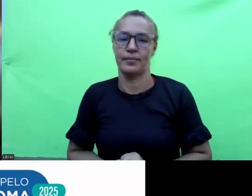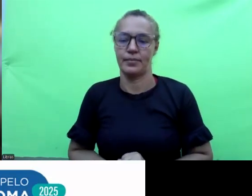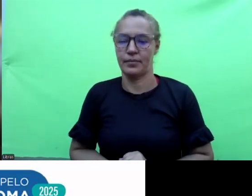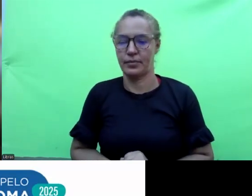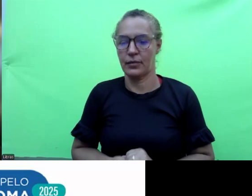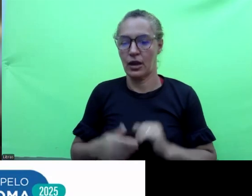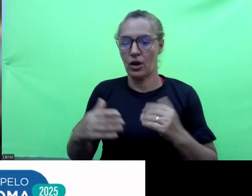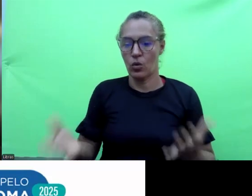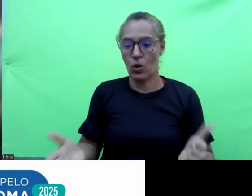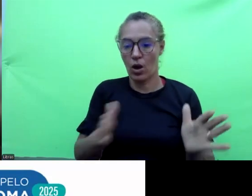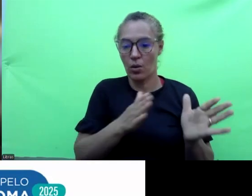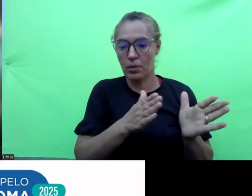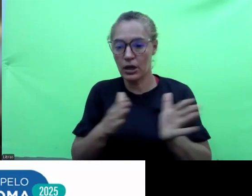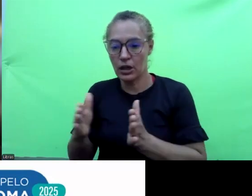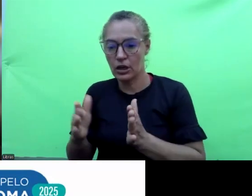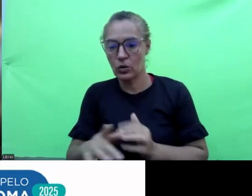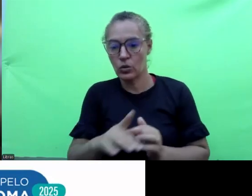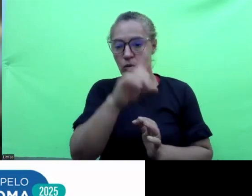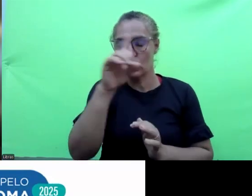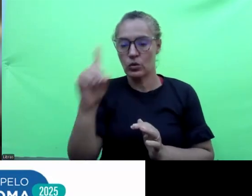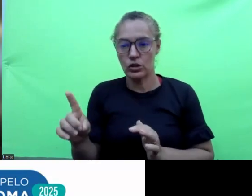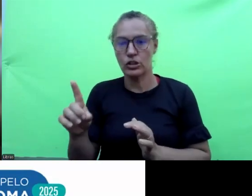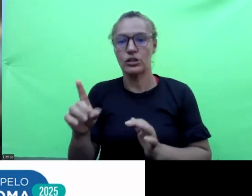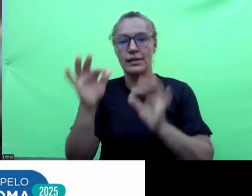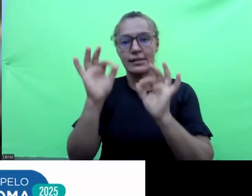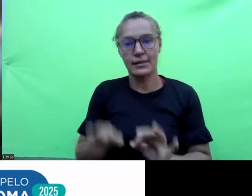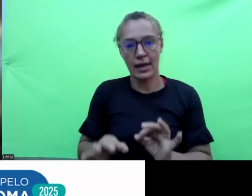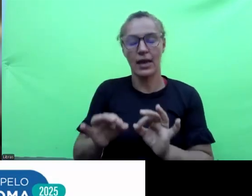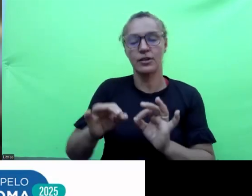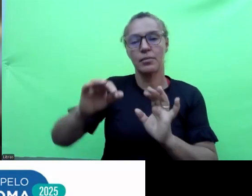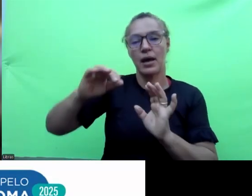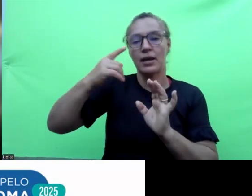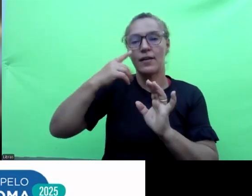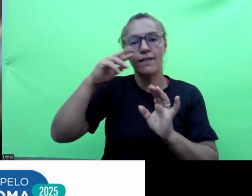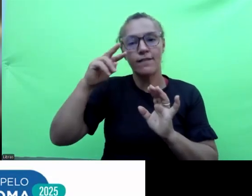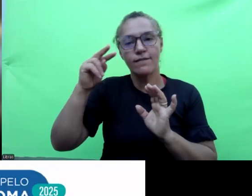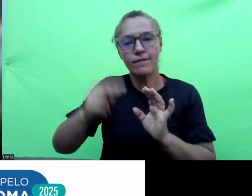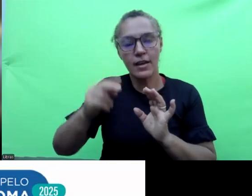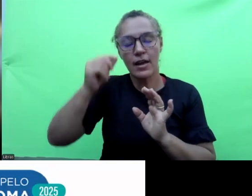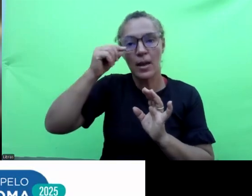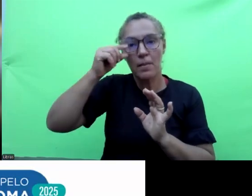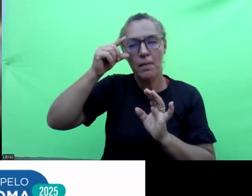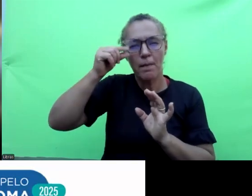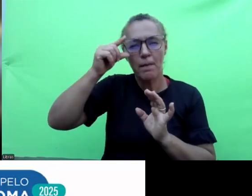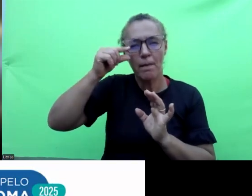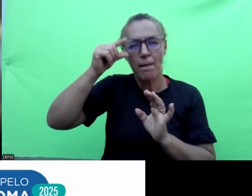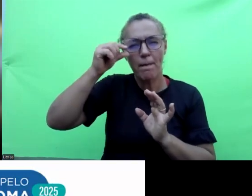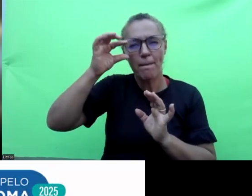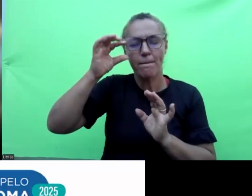dia recomendável para medição da pressão ocular? Boa pergunta.